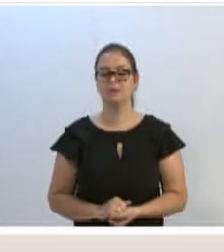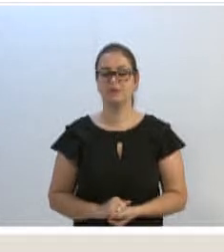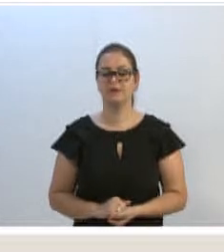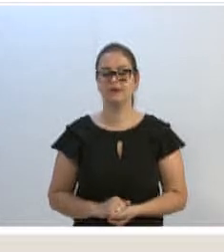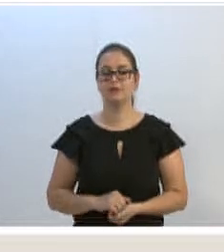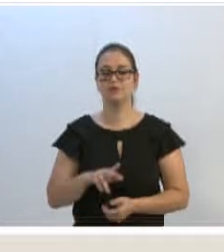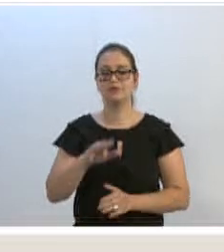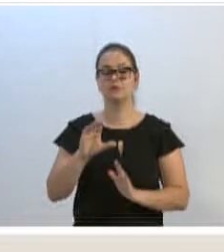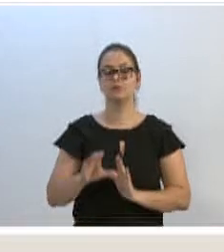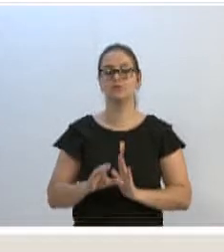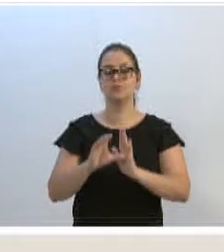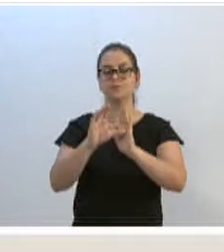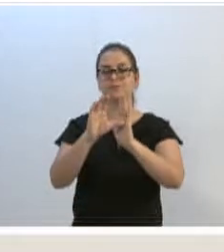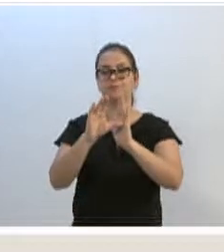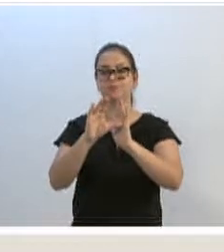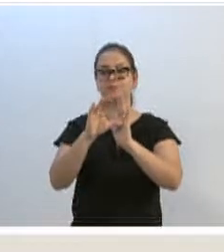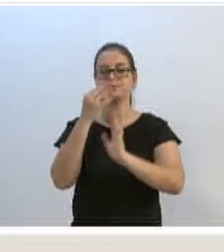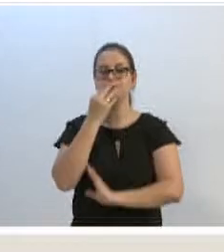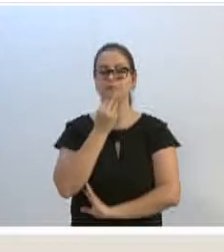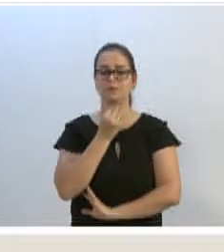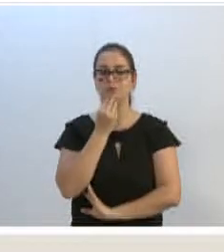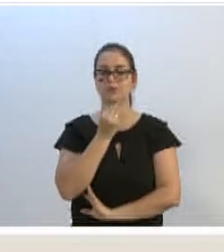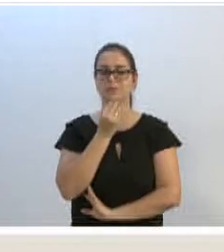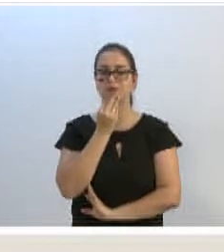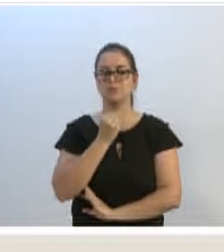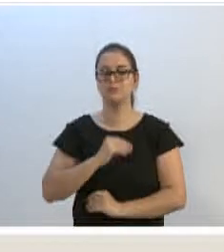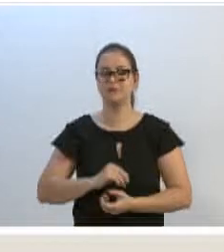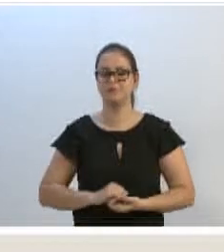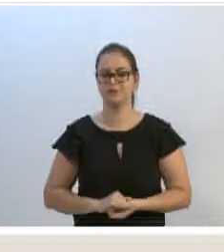Vereador Caminha, vereador Bruno.